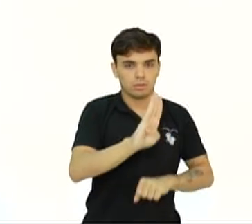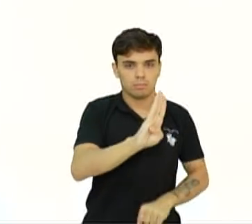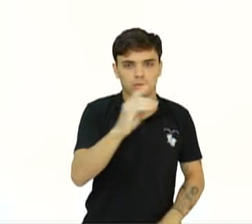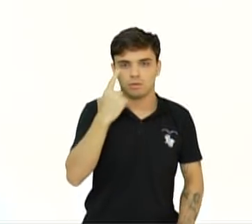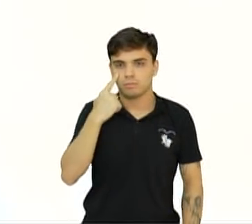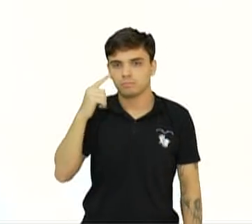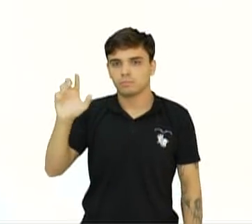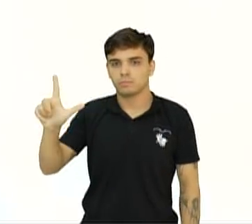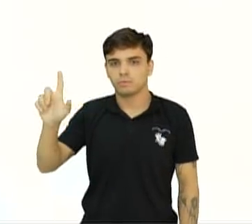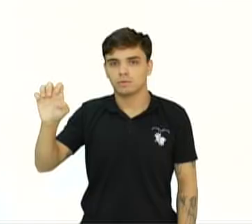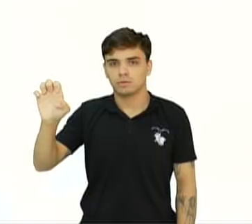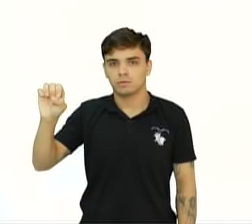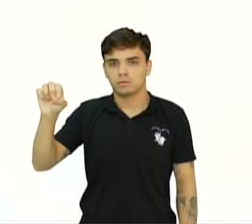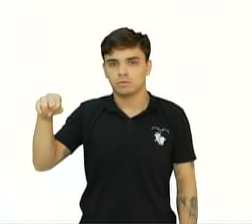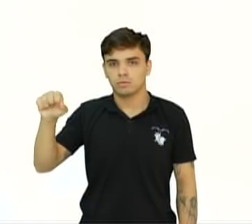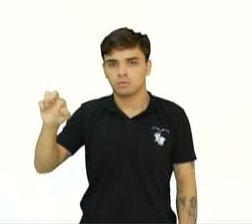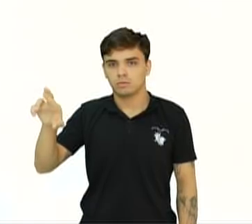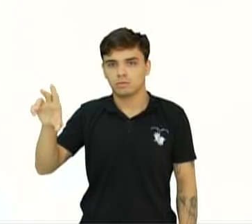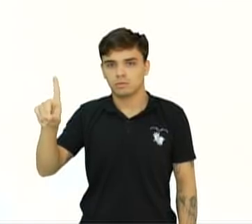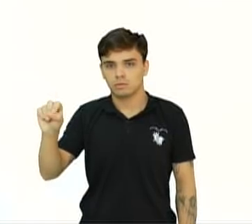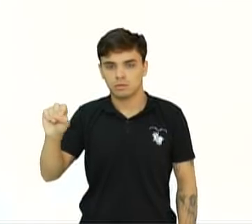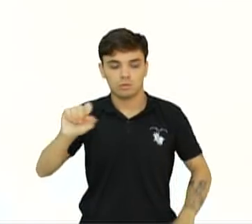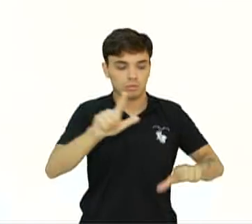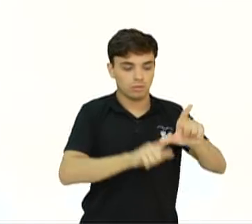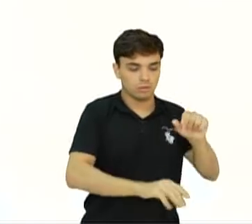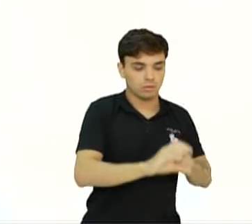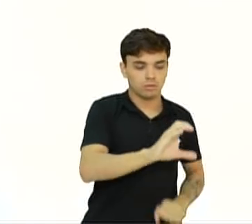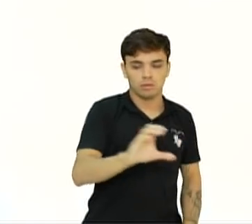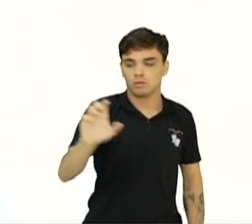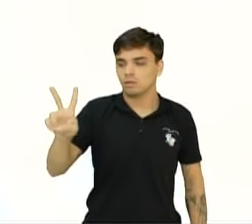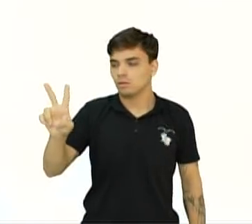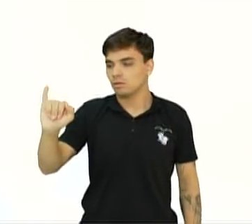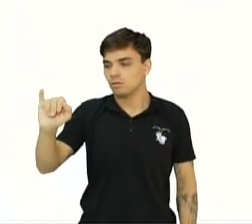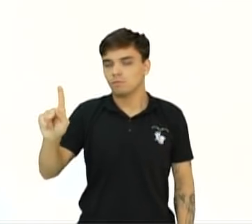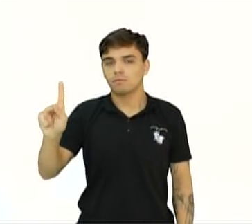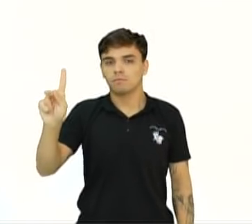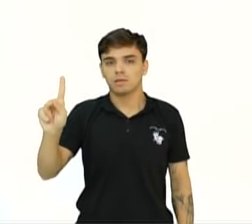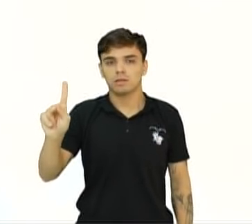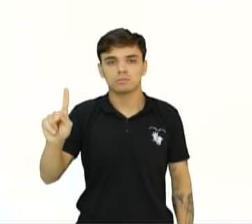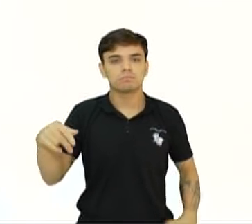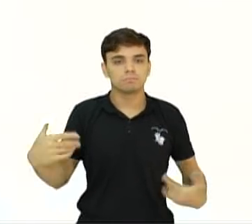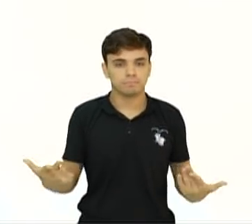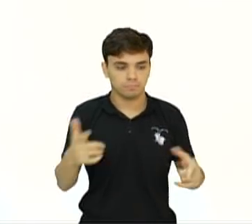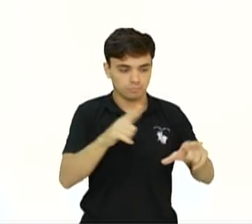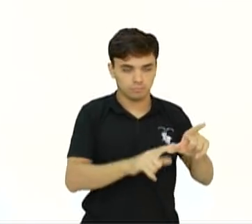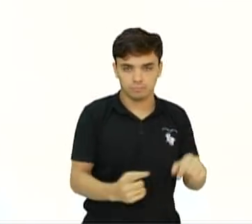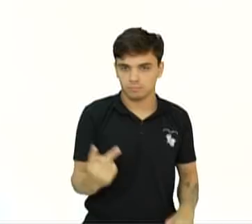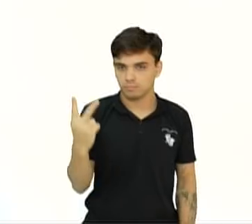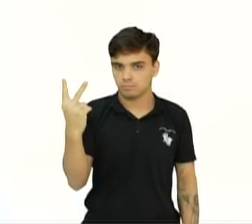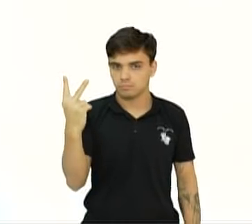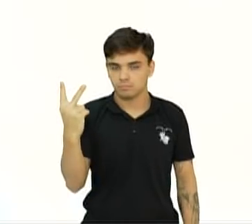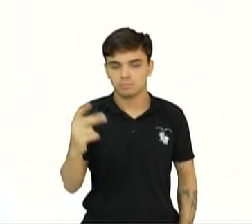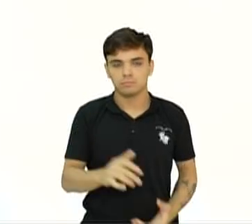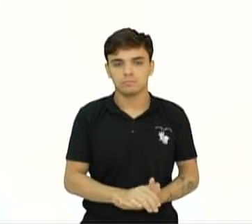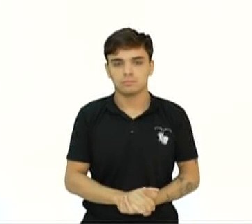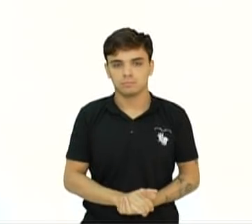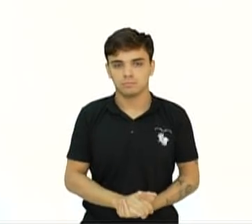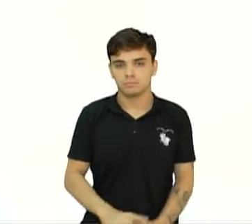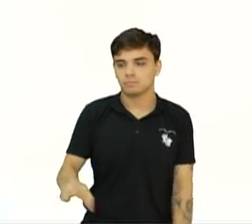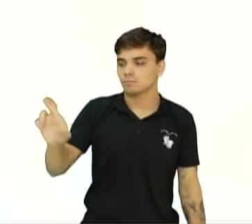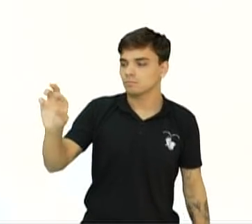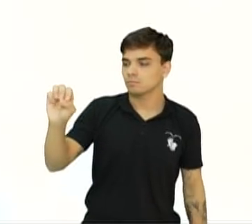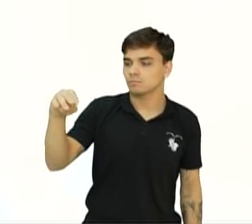foi pintada por Leonardo da Vinci? Ou ela foi pintada, letra C, por Vicky Muniz? Número 2. Romero